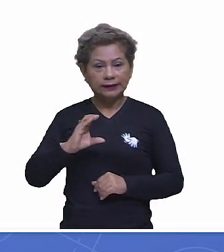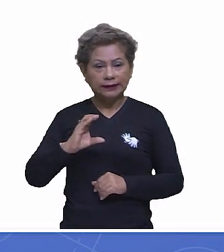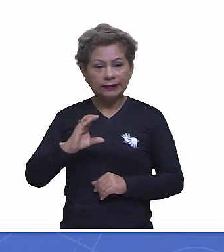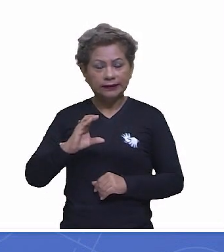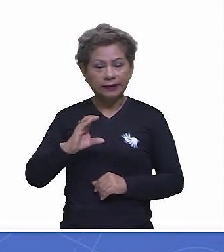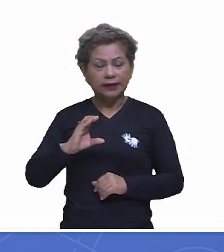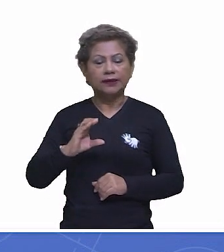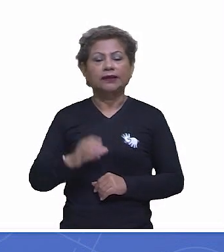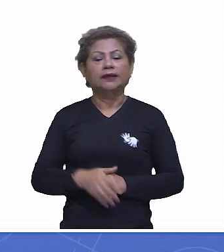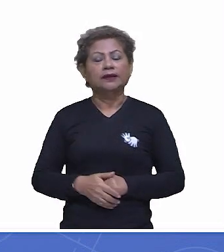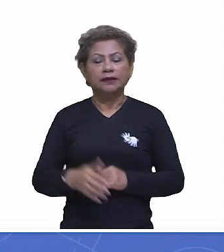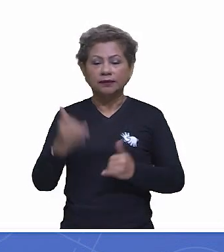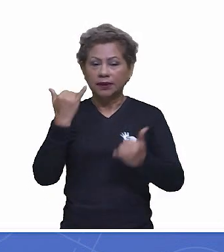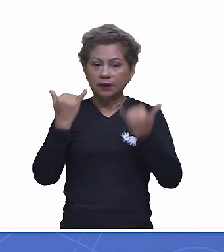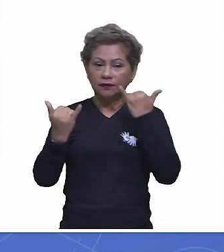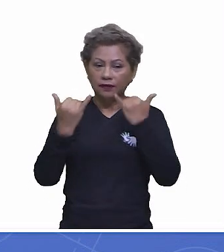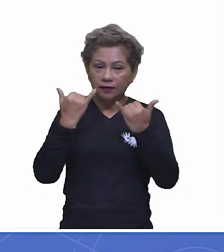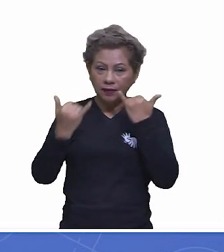the years